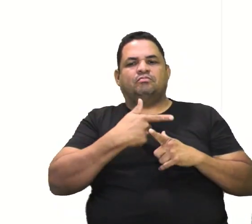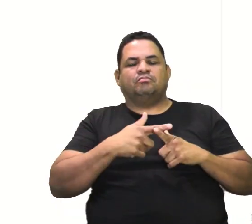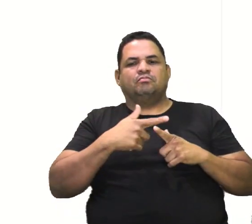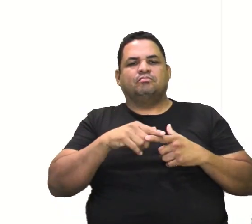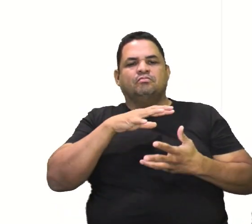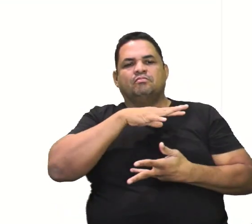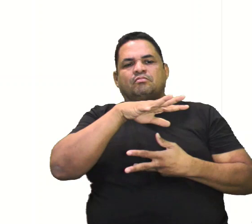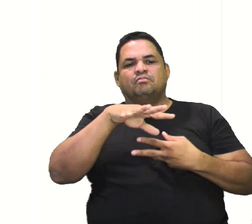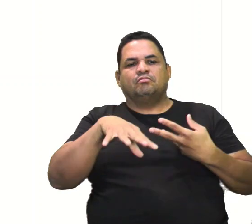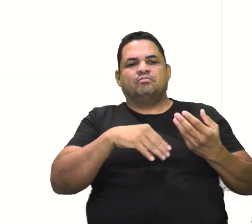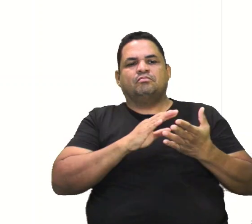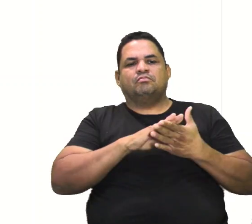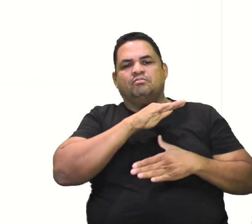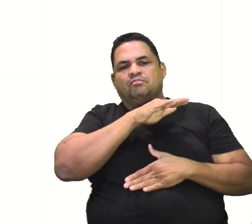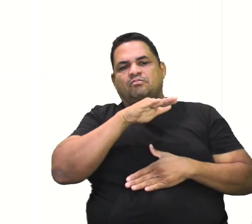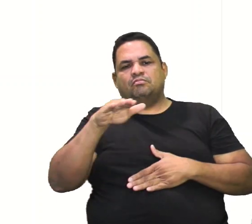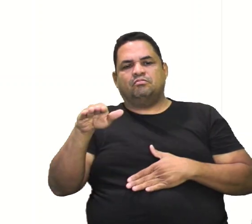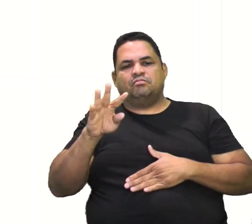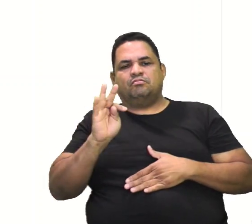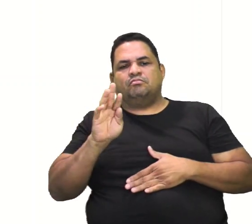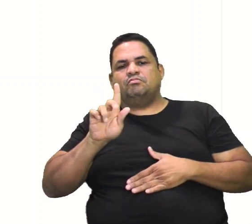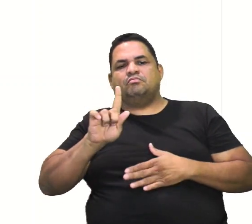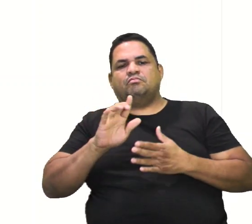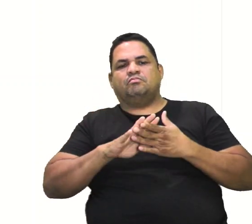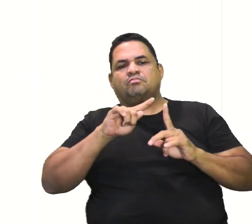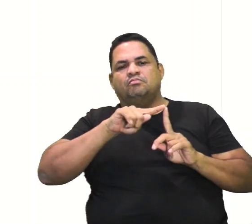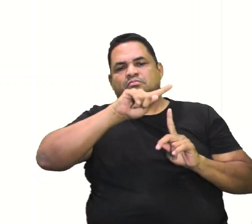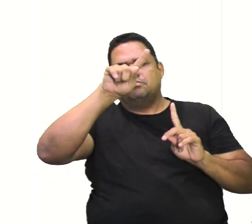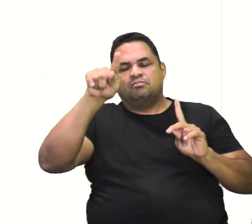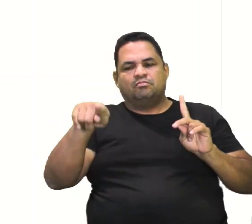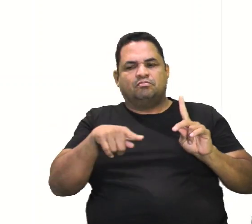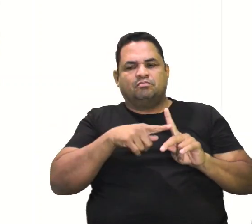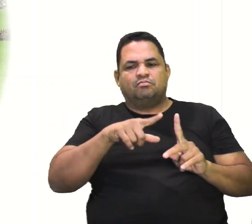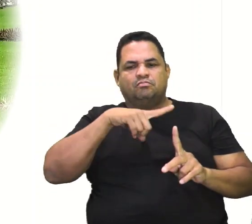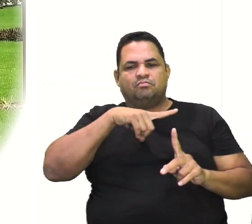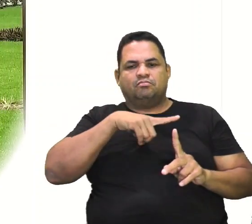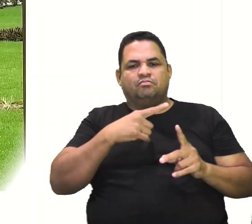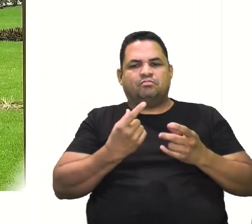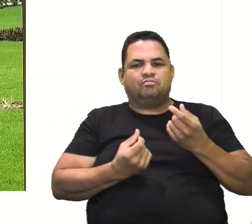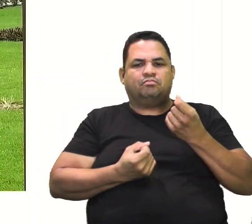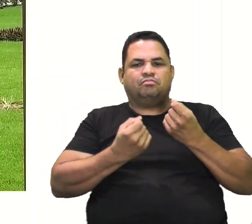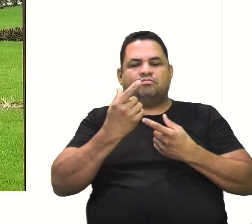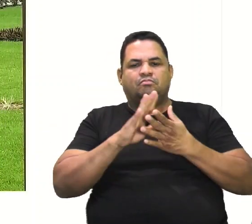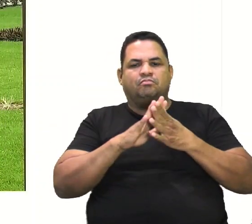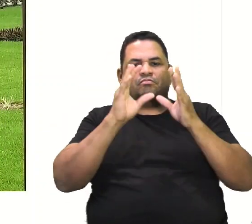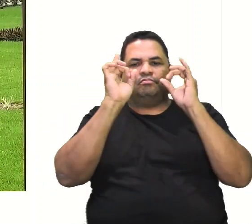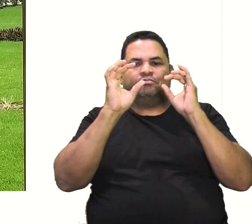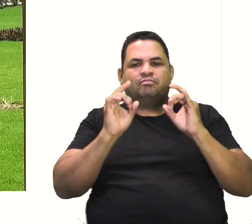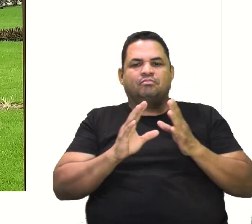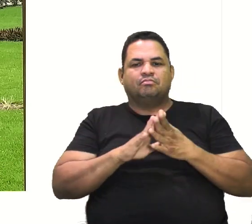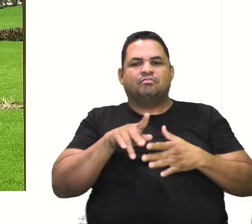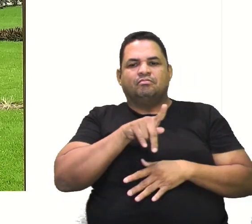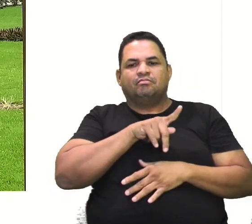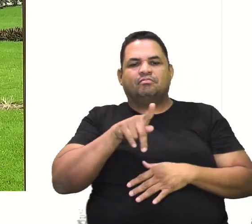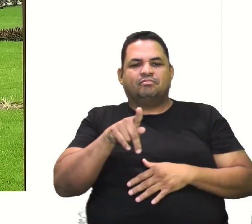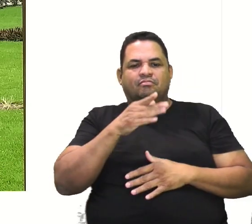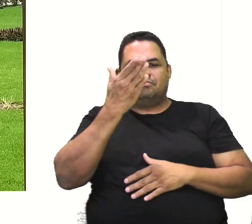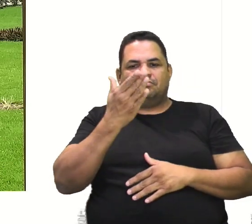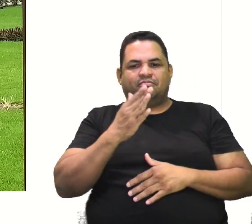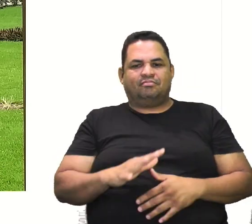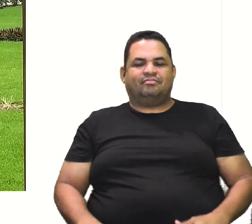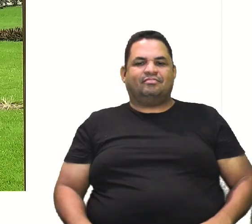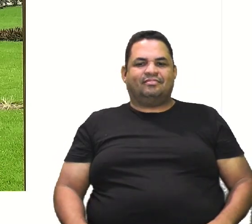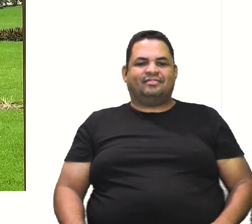resolver problemas que envolvem as retas tangente à circunferência, a gente tem alguns detalhes. Olha, a professora Lúcia está com uma foto